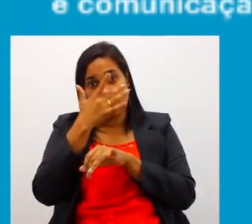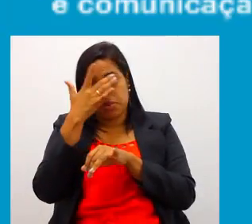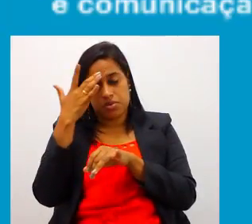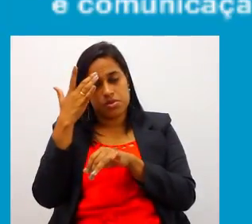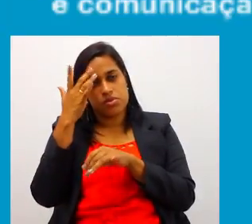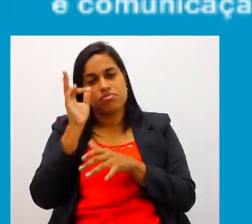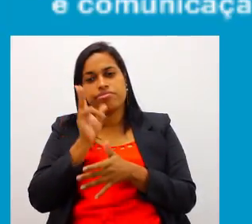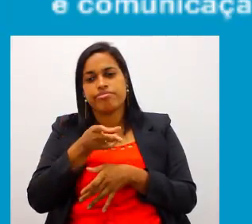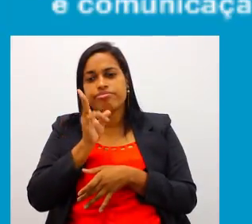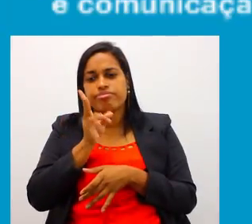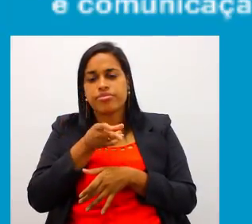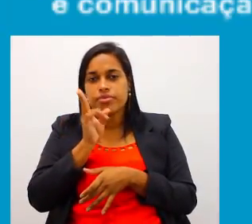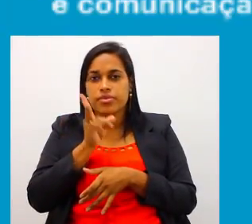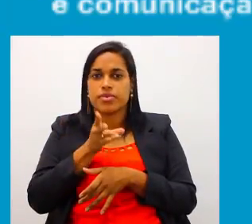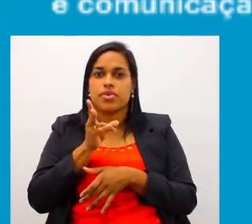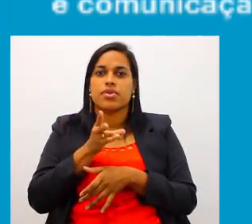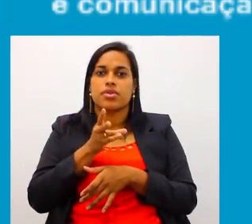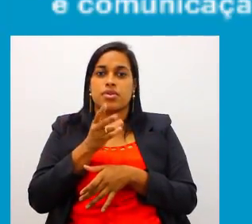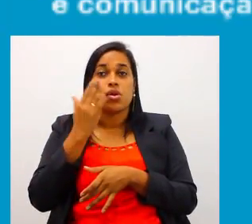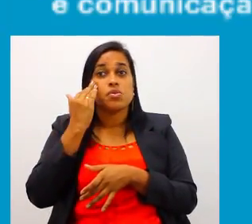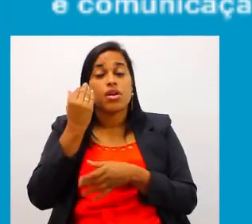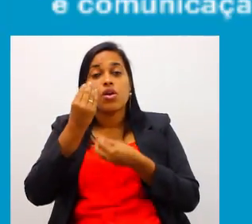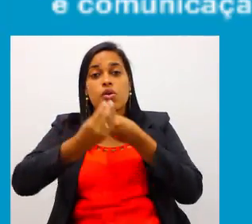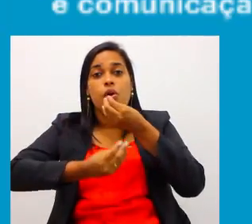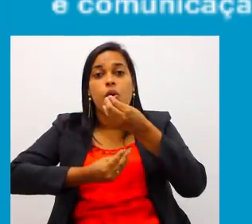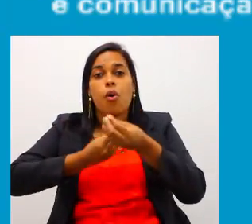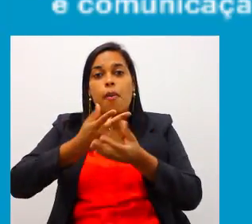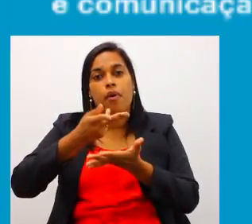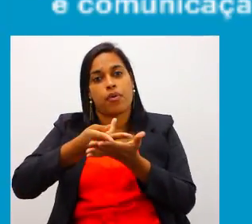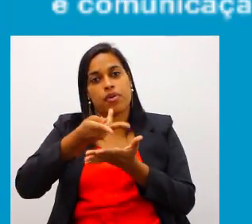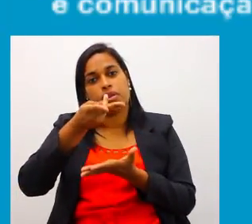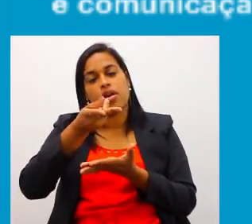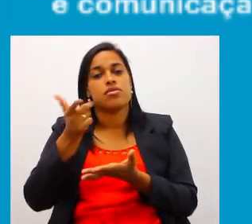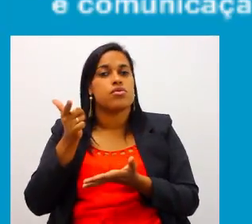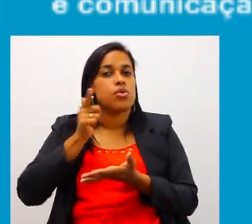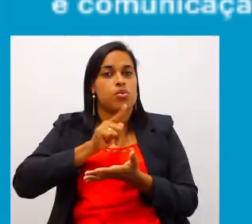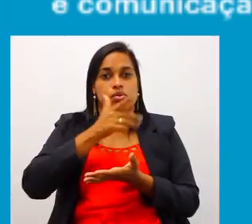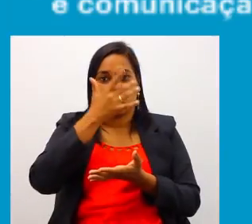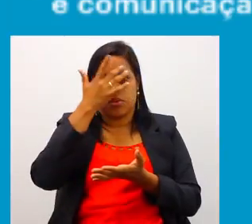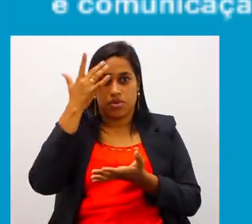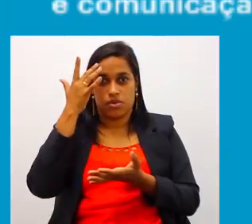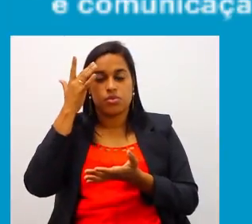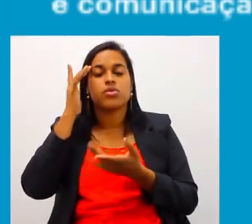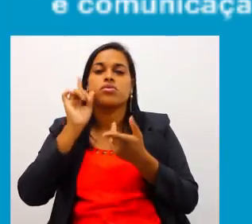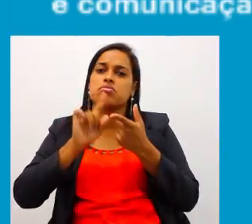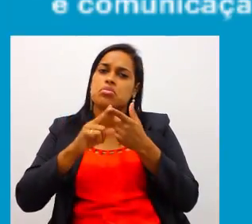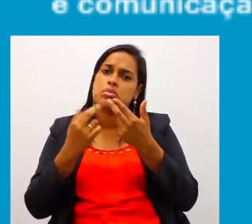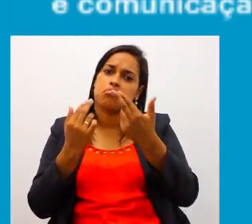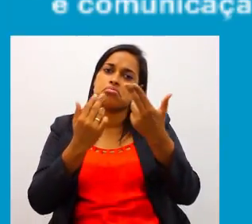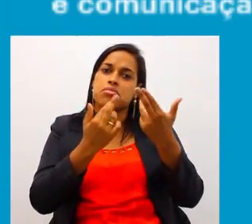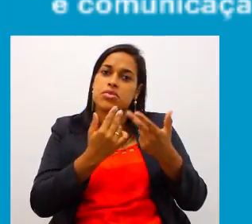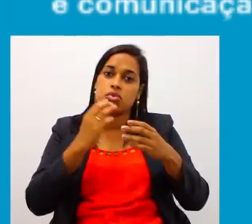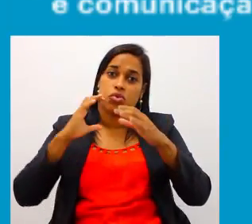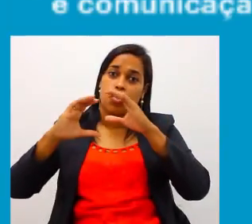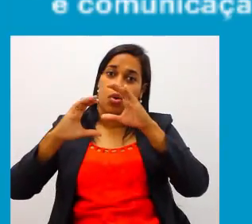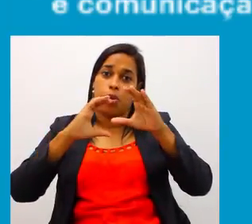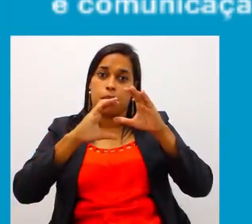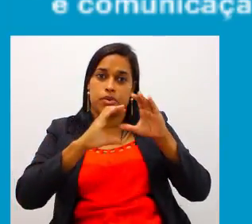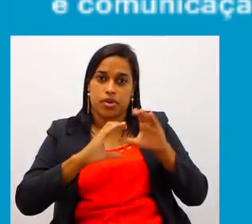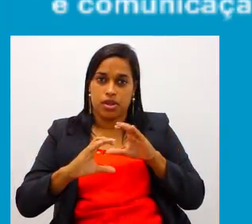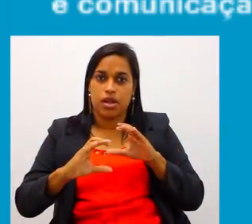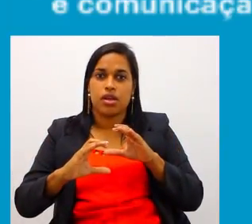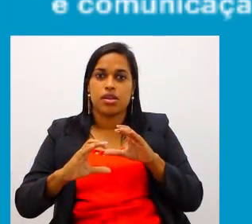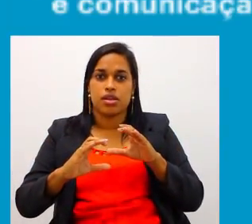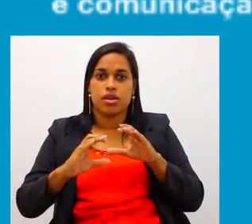pessoas sintonizadas. Quando eu sei como as coisas funcionam, eu consigo que as pessoas funcionem bem, elas se comunicam